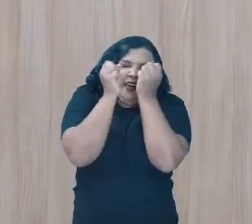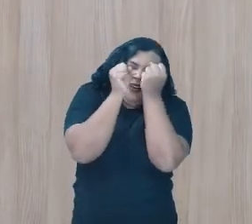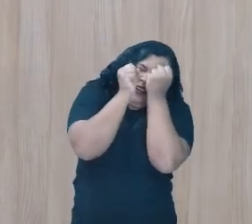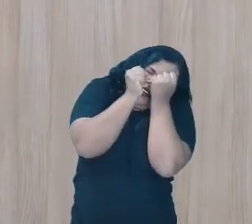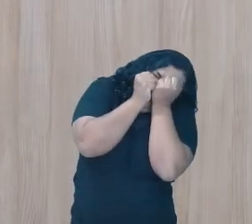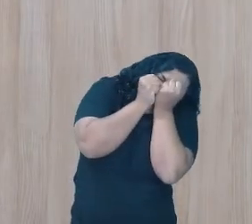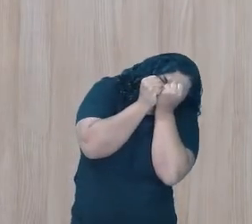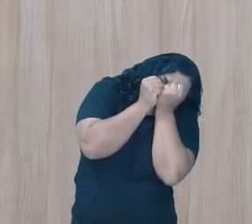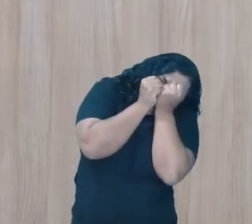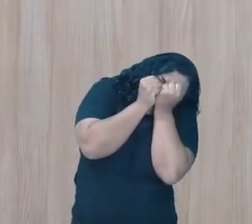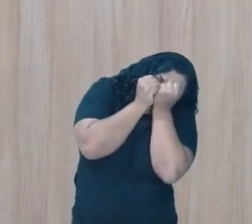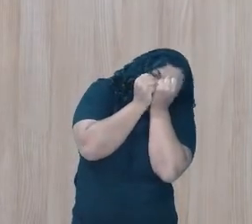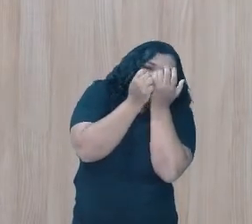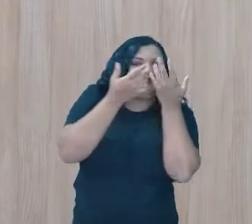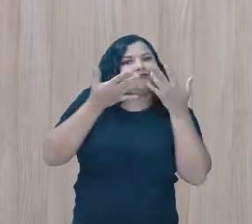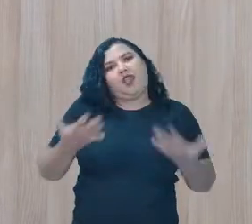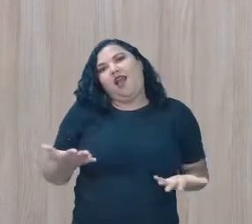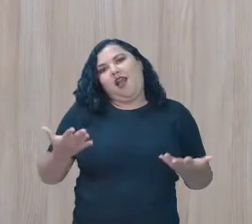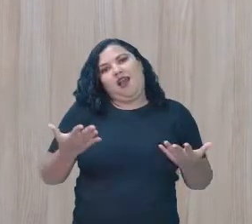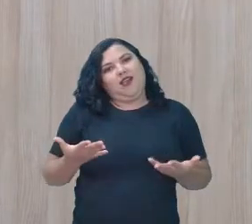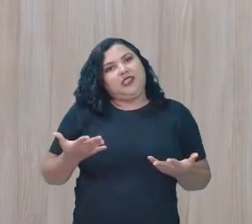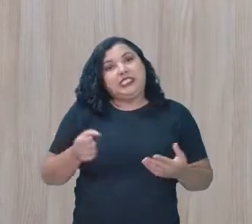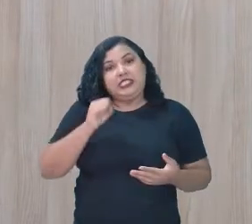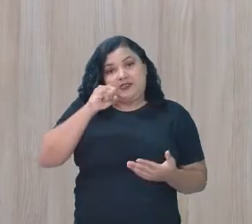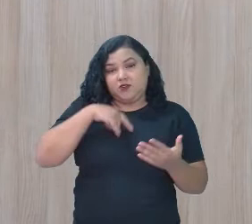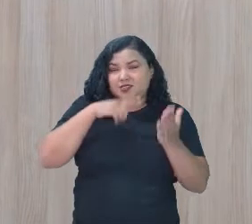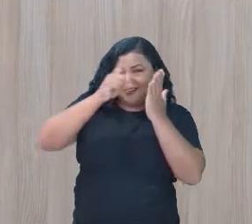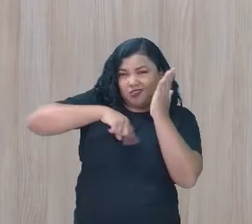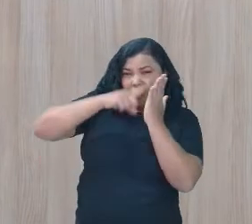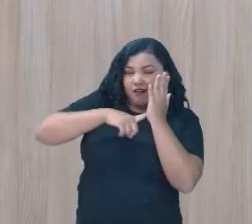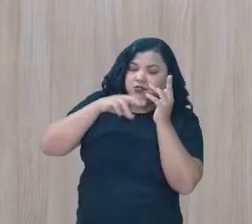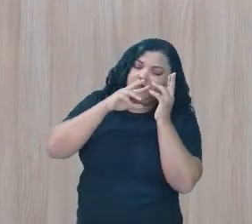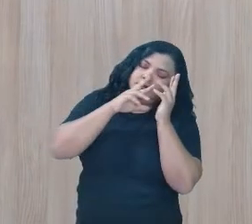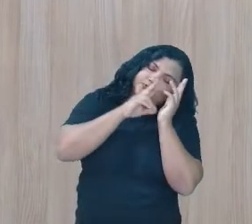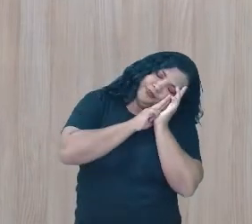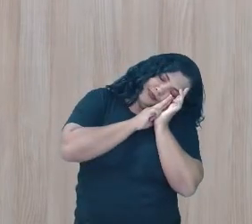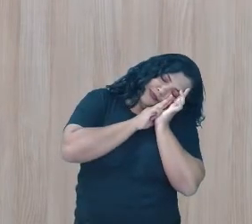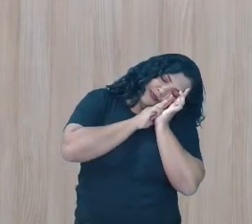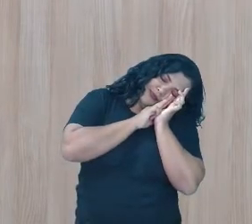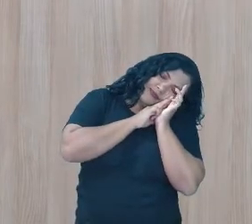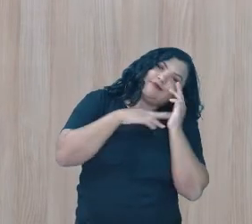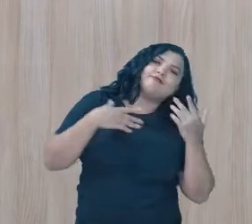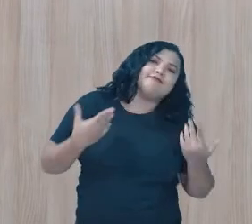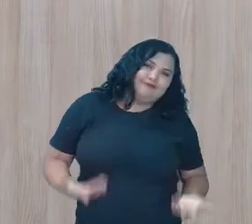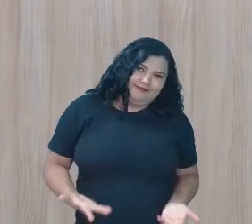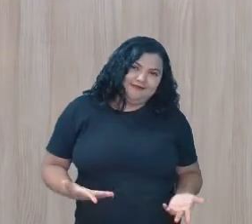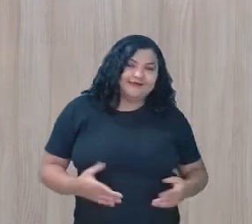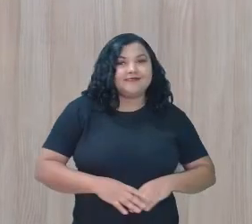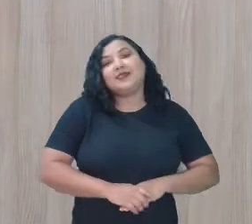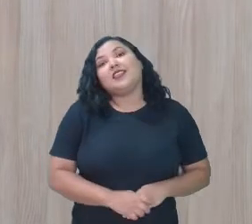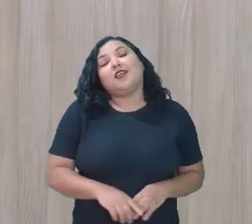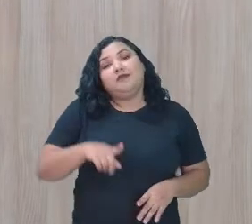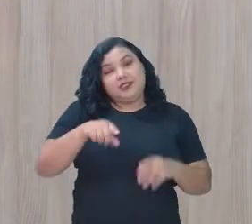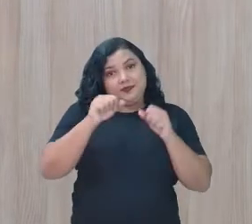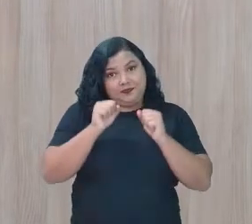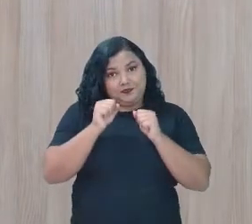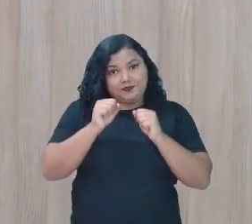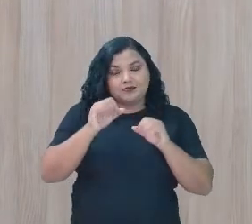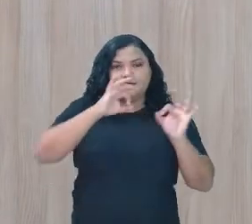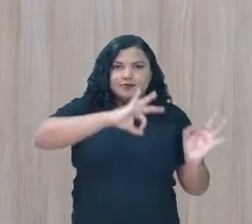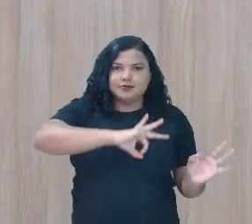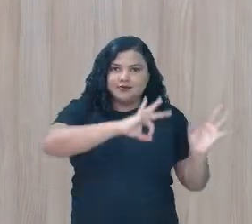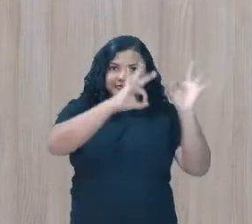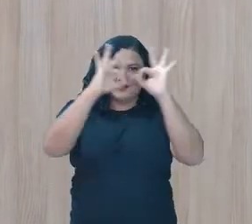seu celular, meu amigo, é chuva, vai dormir com certeza, tá bom? Então, você pode acompanhar